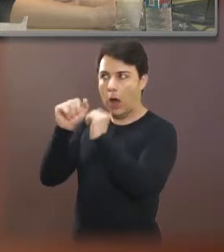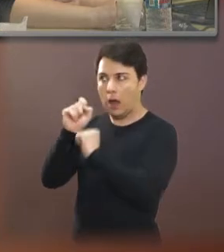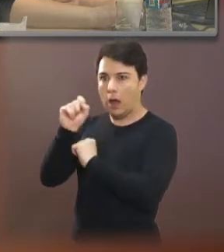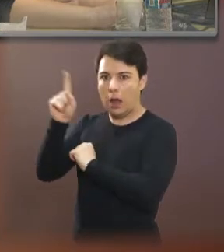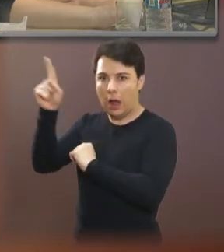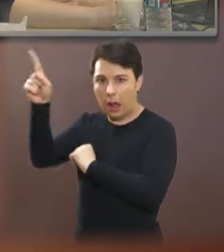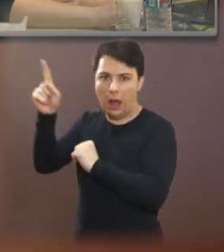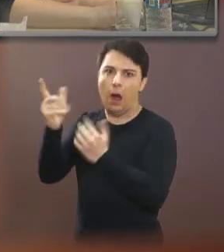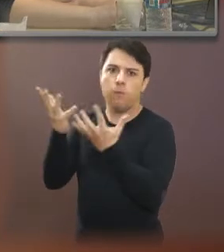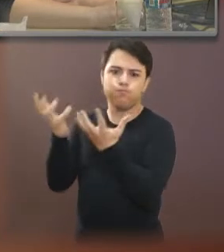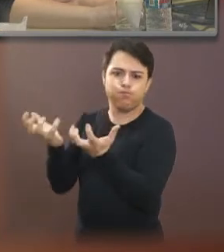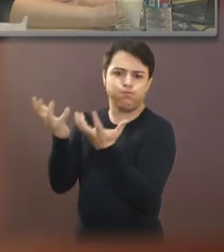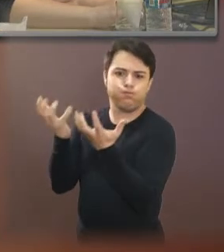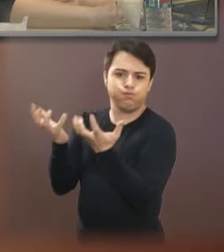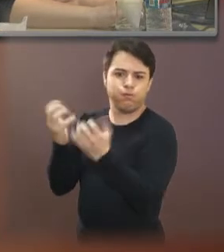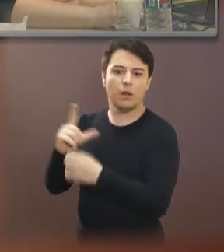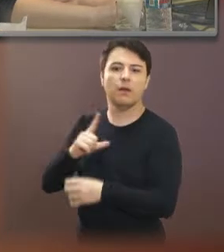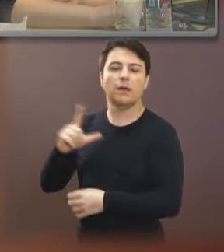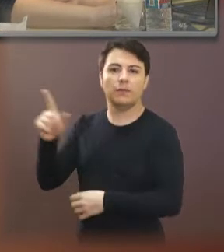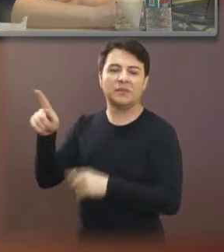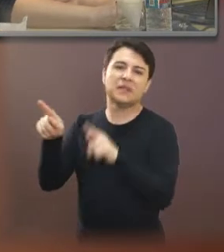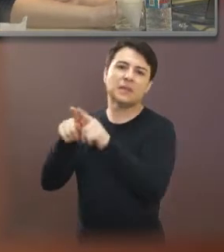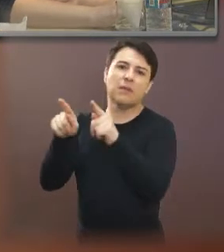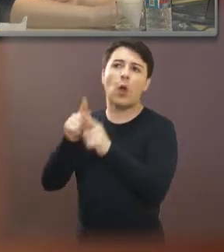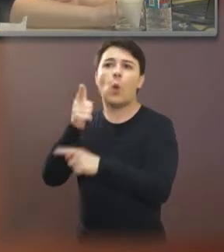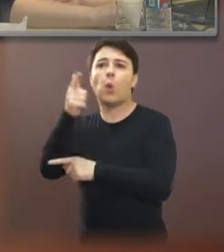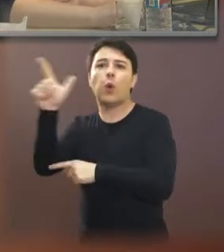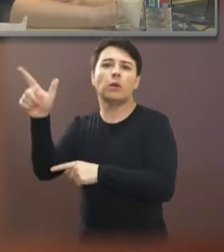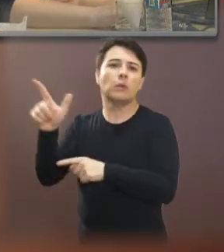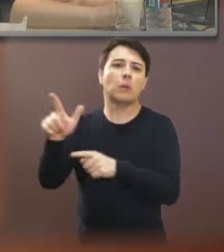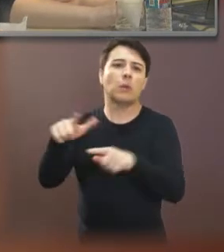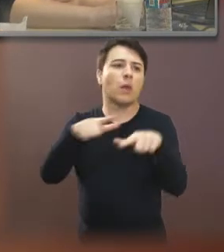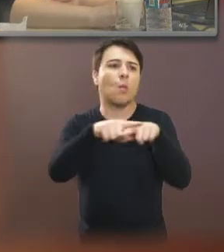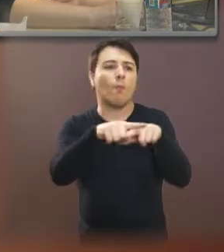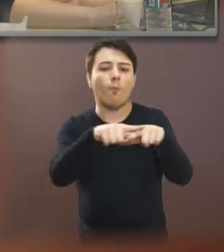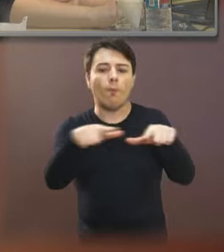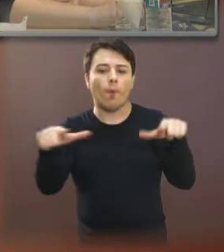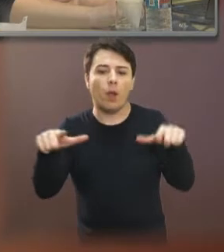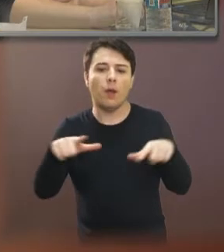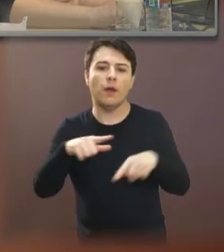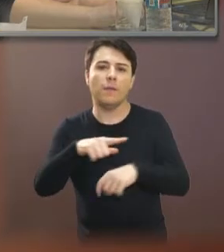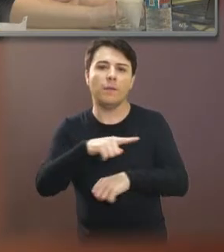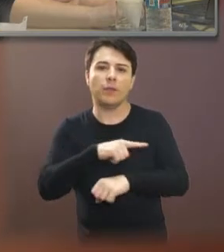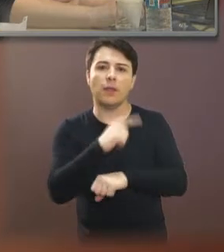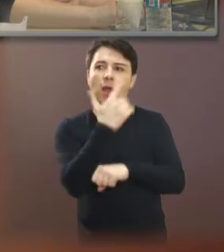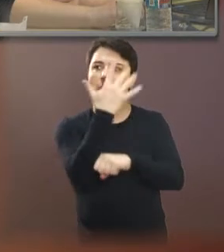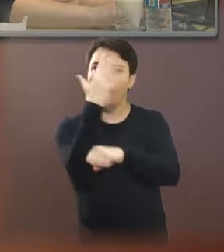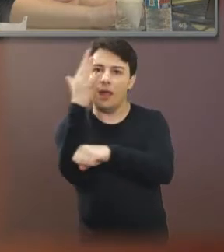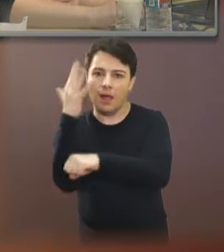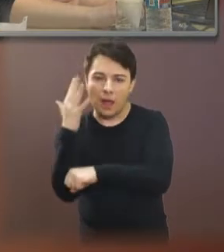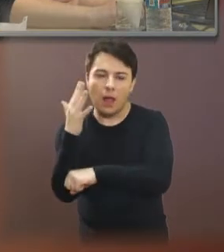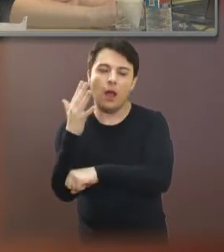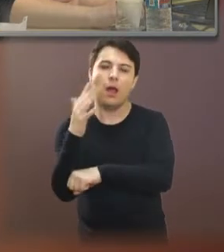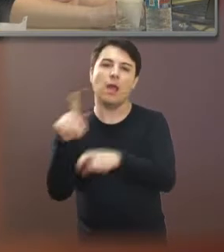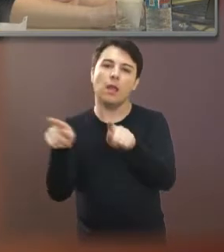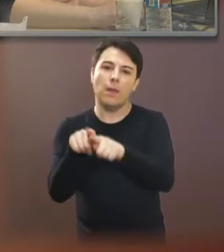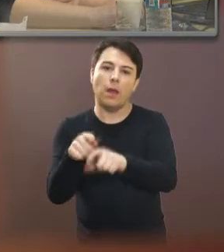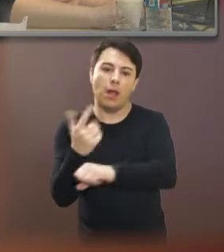bastante intensificada em algumas áreas e tem áreas ainda livres, com vegetação densa e com vegetação